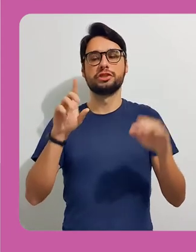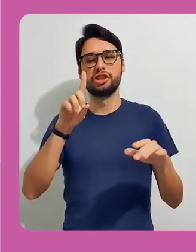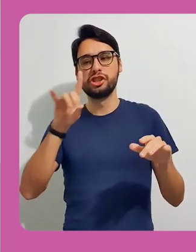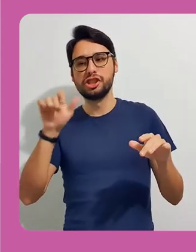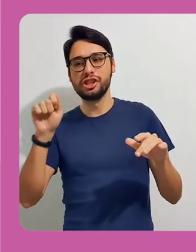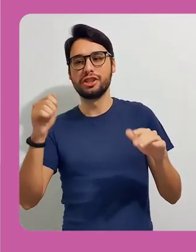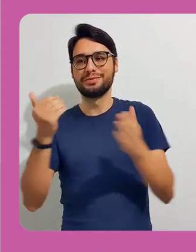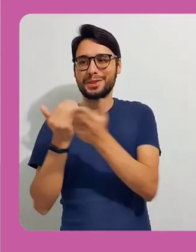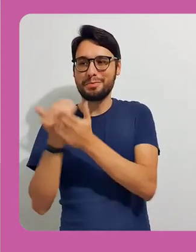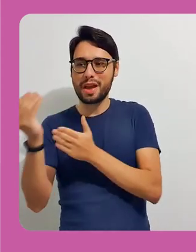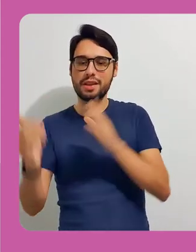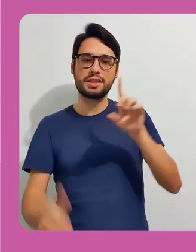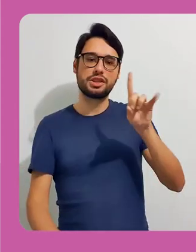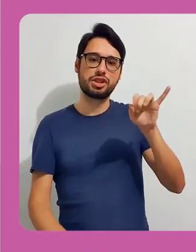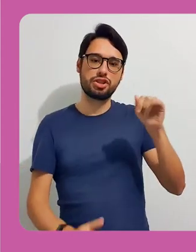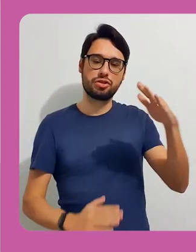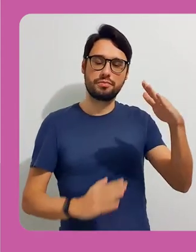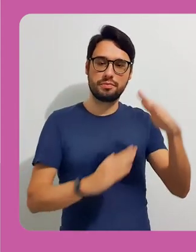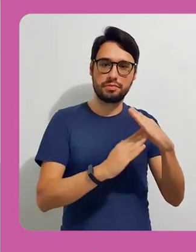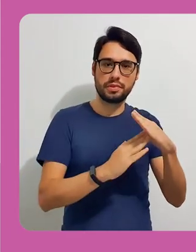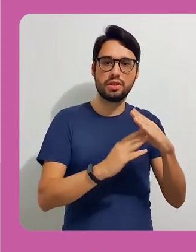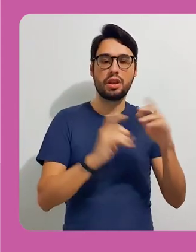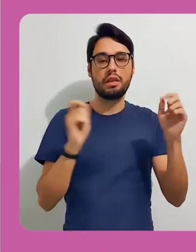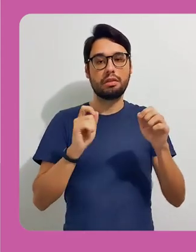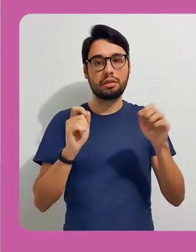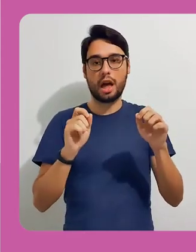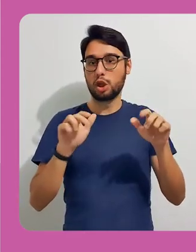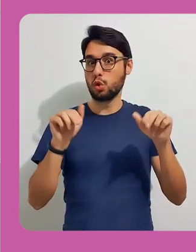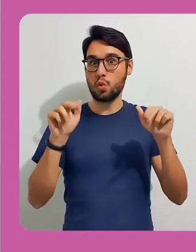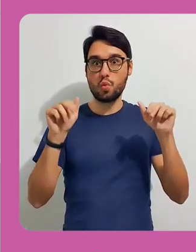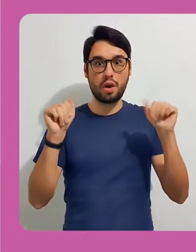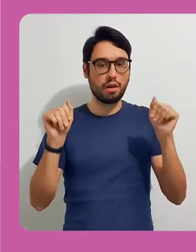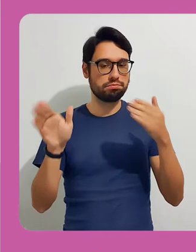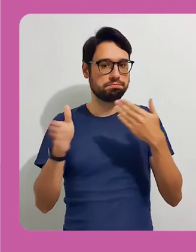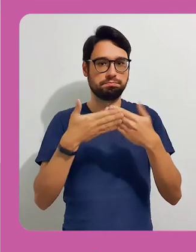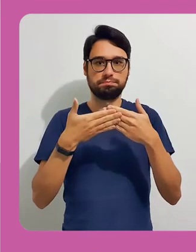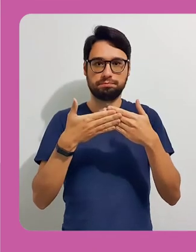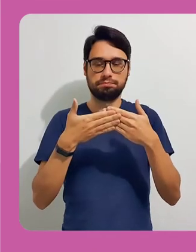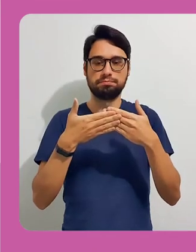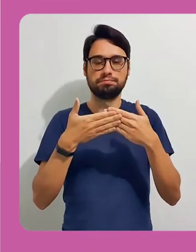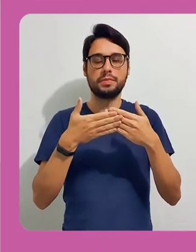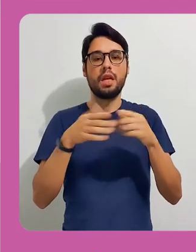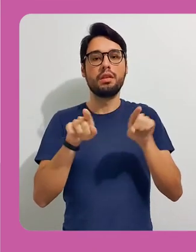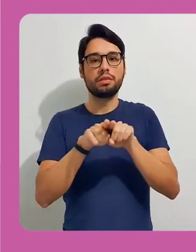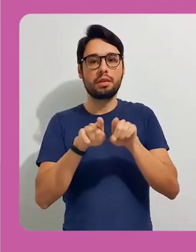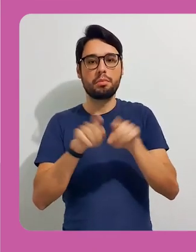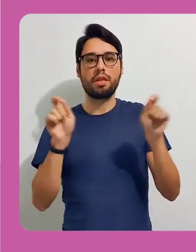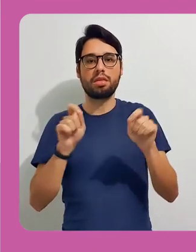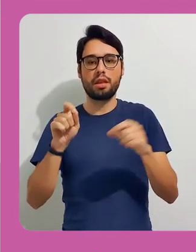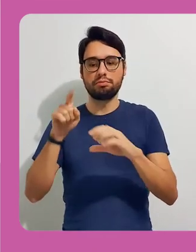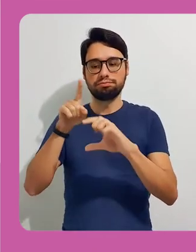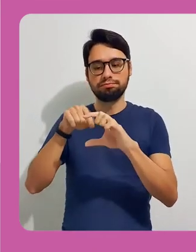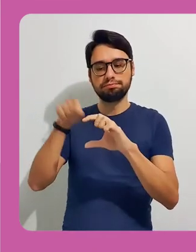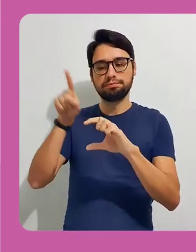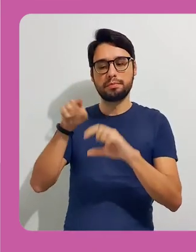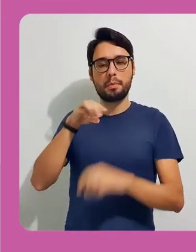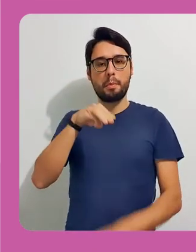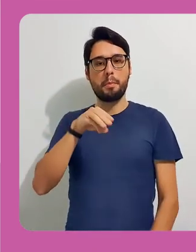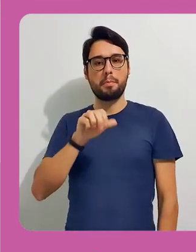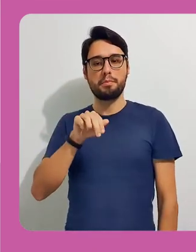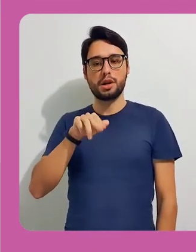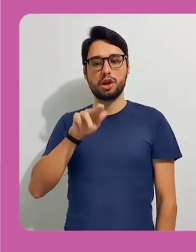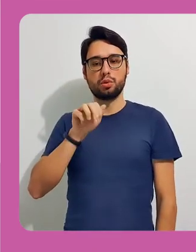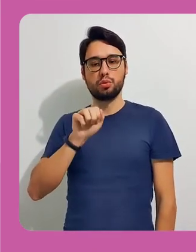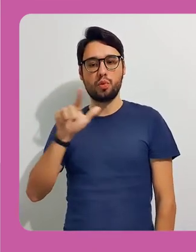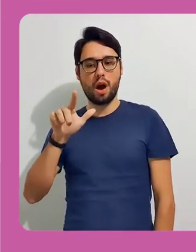gente vai botoes data a gente pode botar uma nota ou não o e as tentativas de reabertos ele nunca